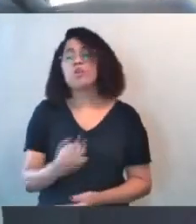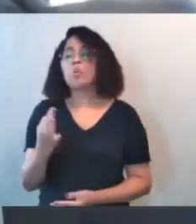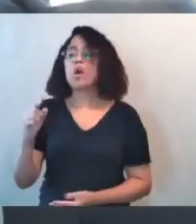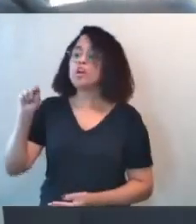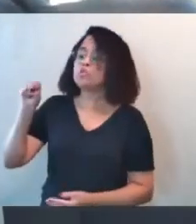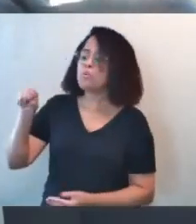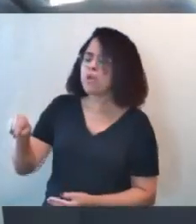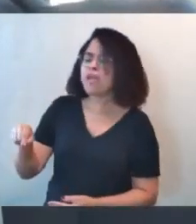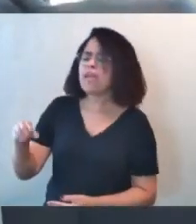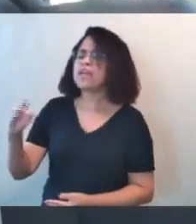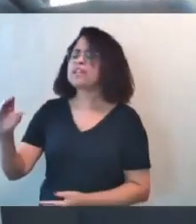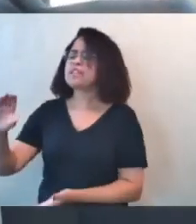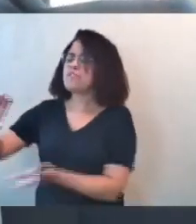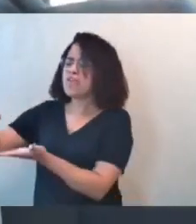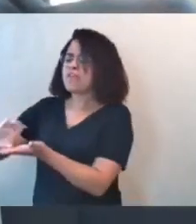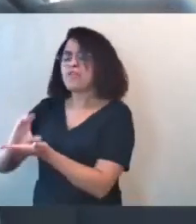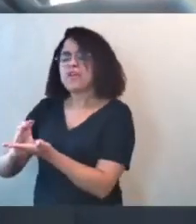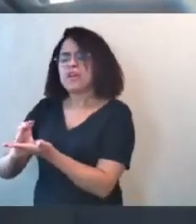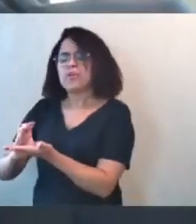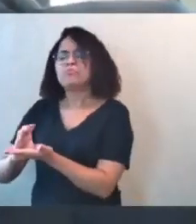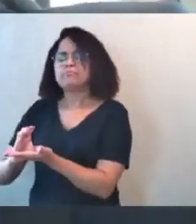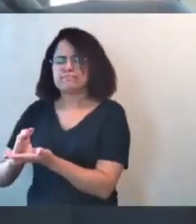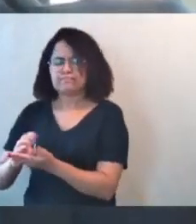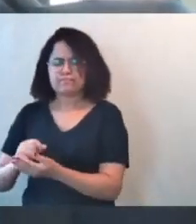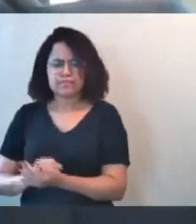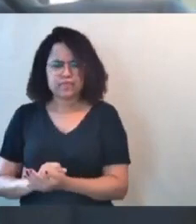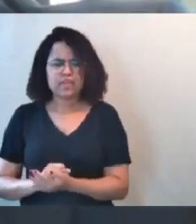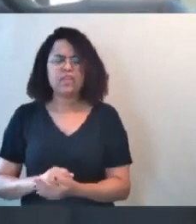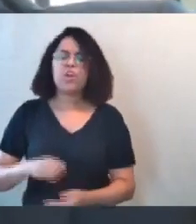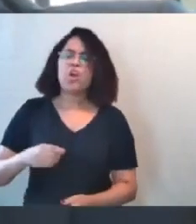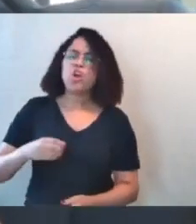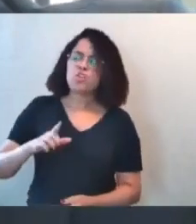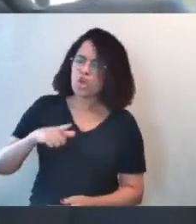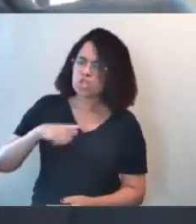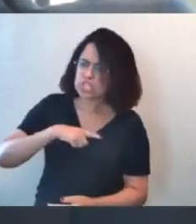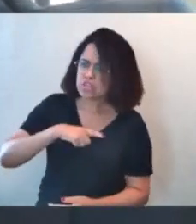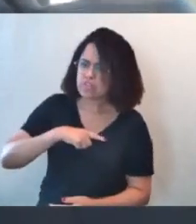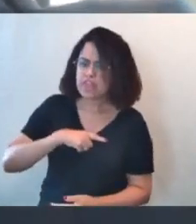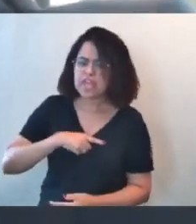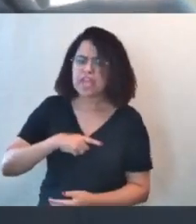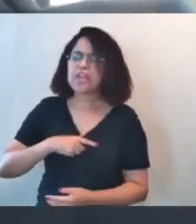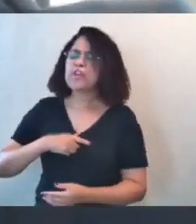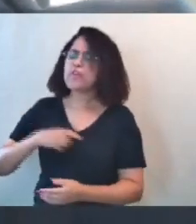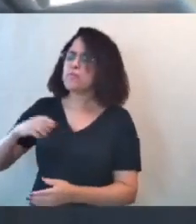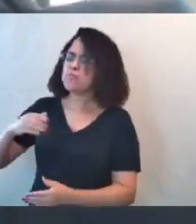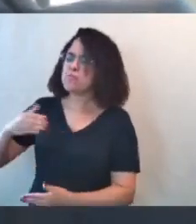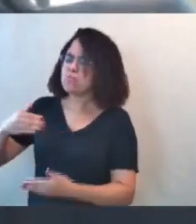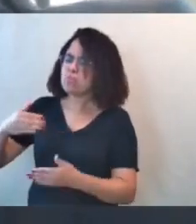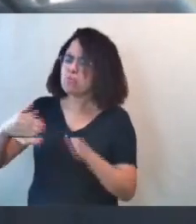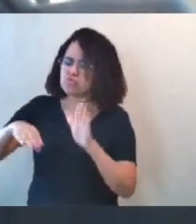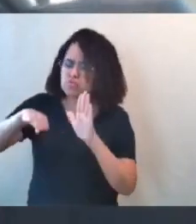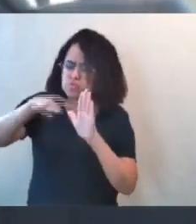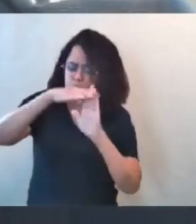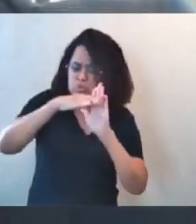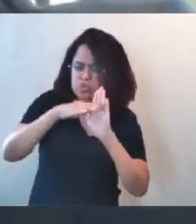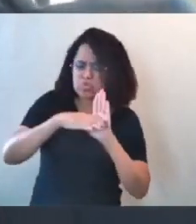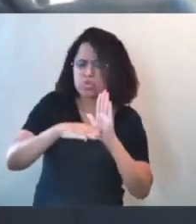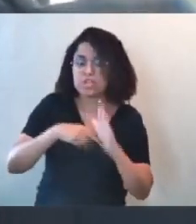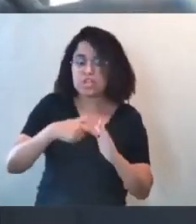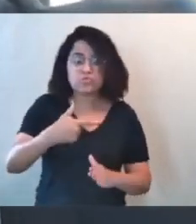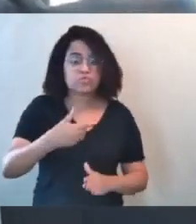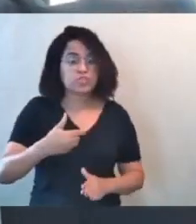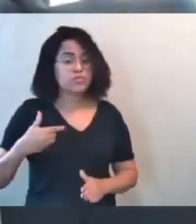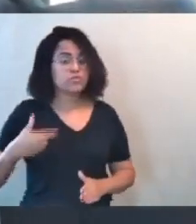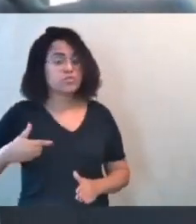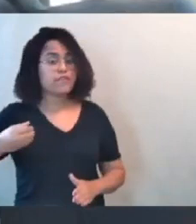o convencional devolveu. Nós temos todos esse controle do total dos 220 milhões. Quanto que